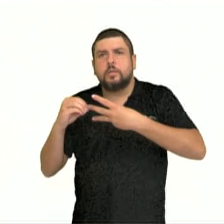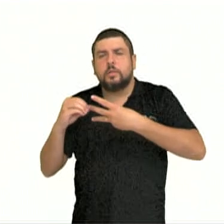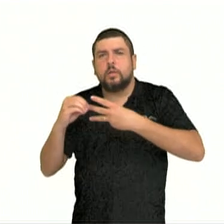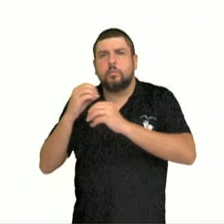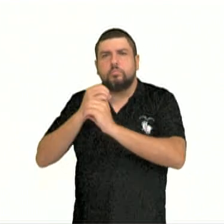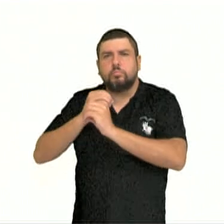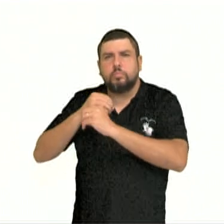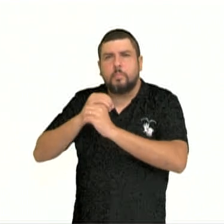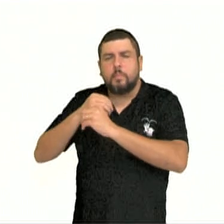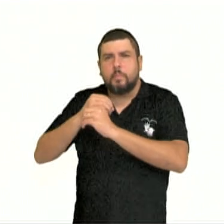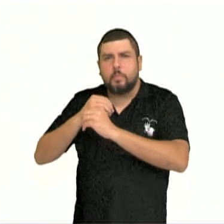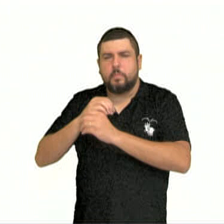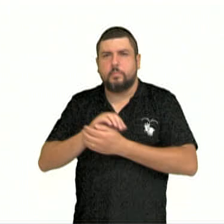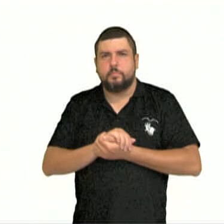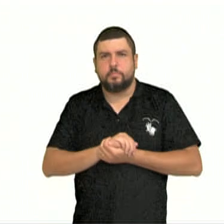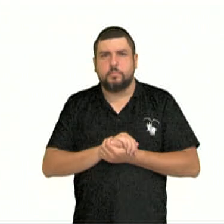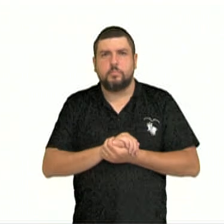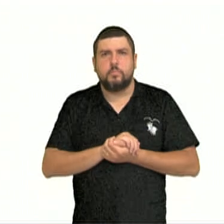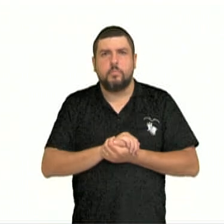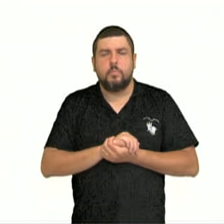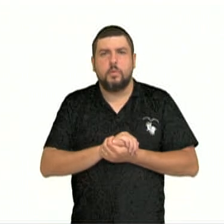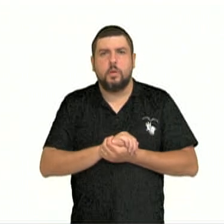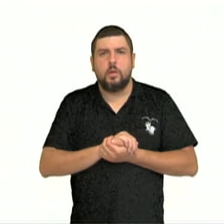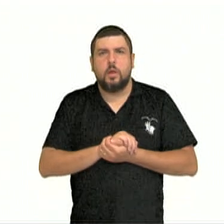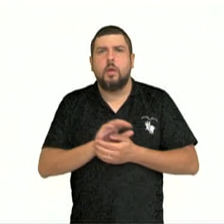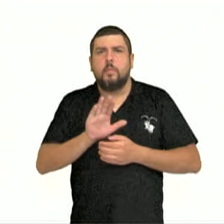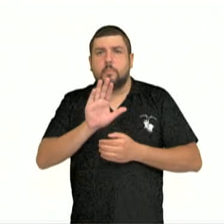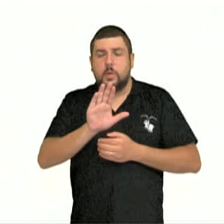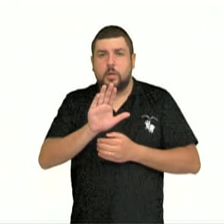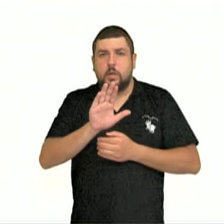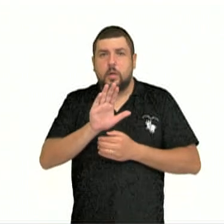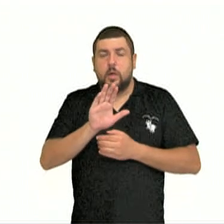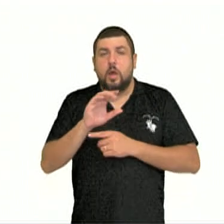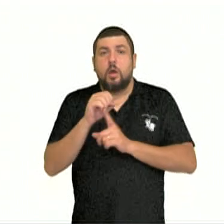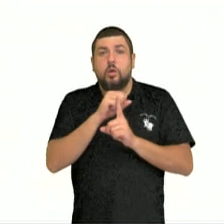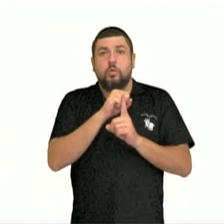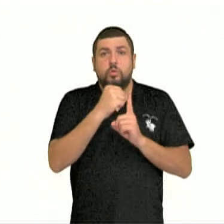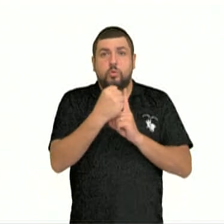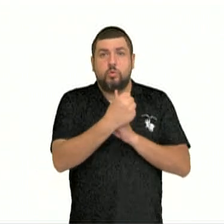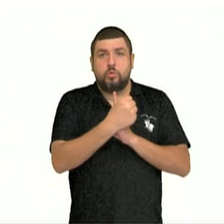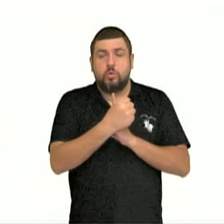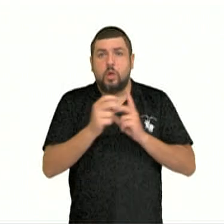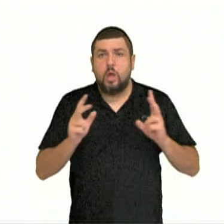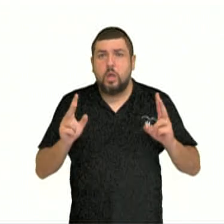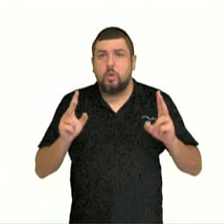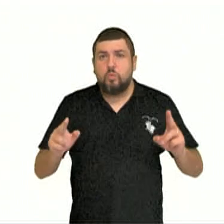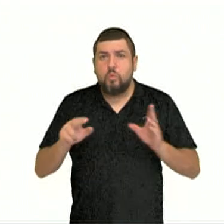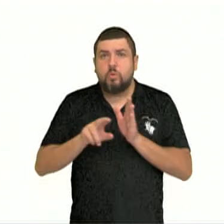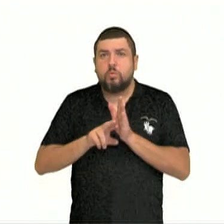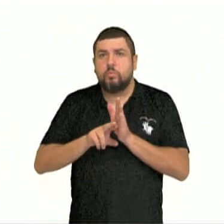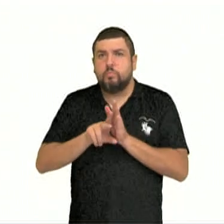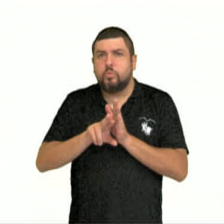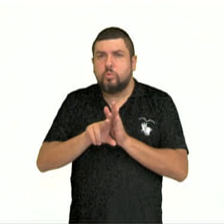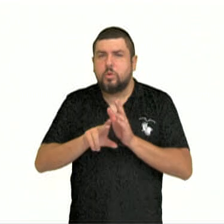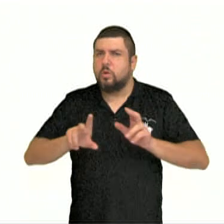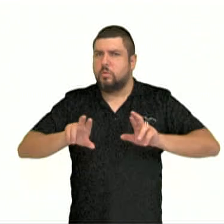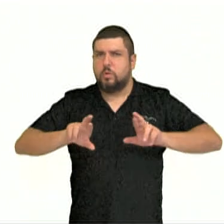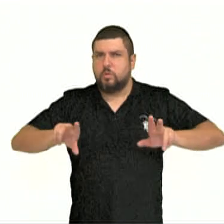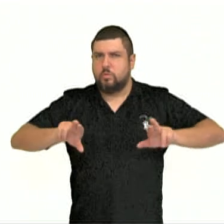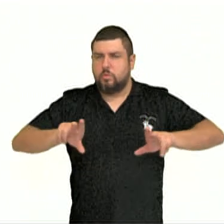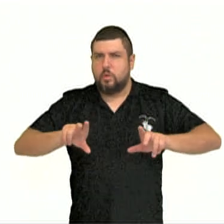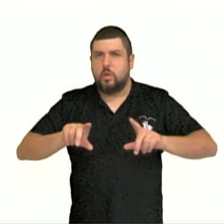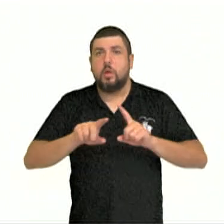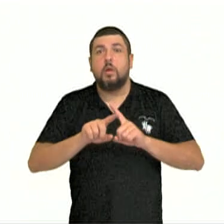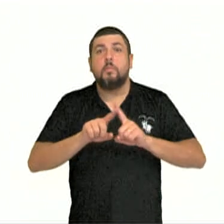princípios, não que a sociologia tivesse princípios da ciência biológica, mas a análise enquanto ciência, em relação à observação,